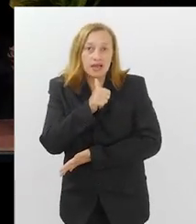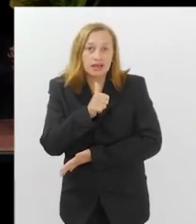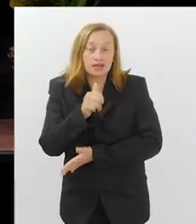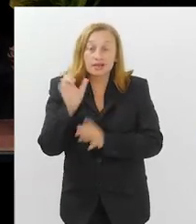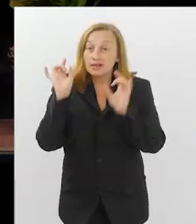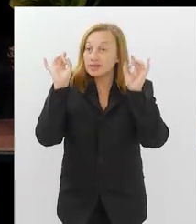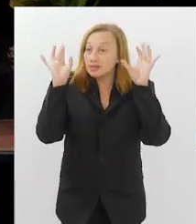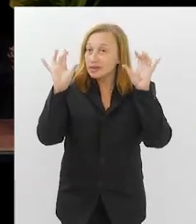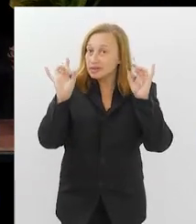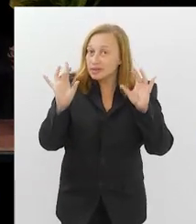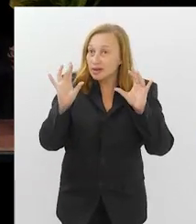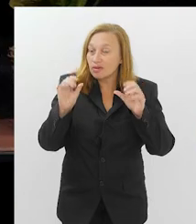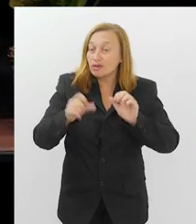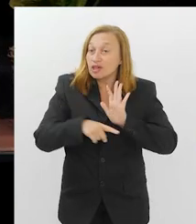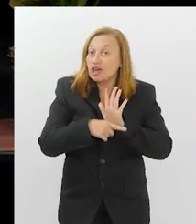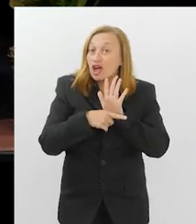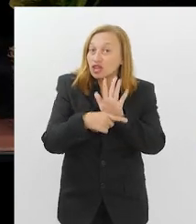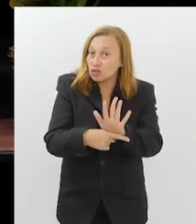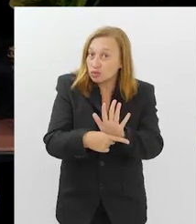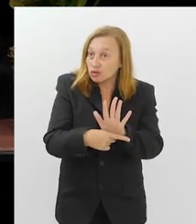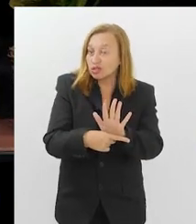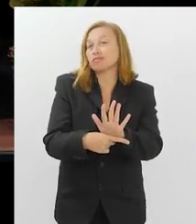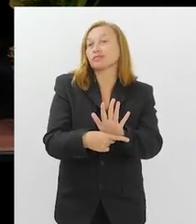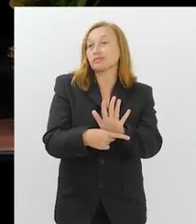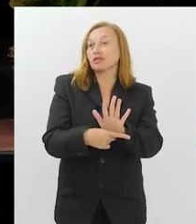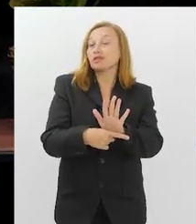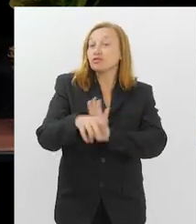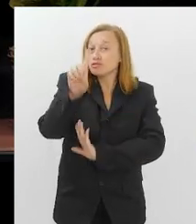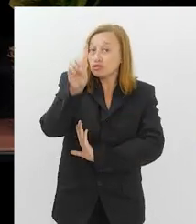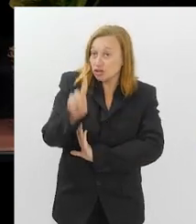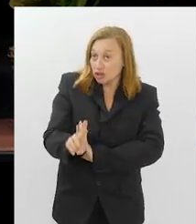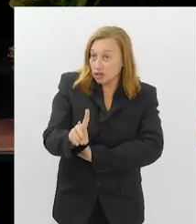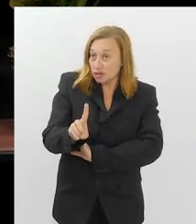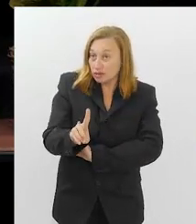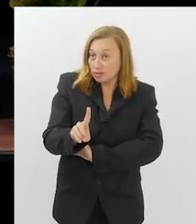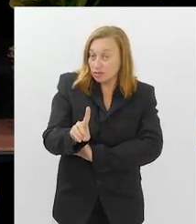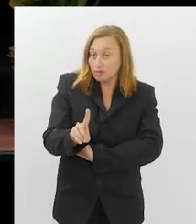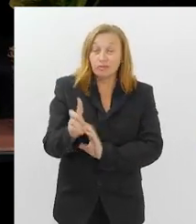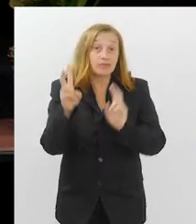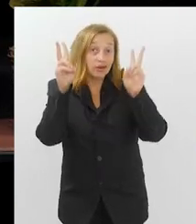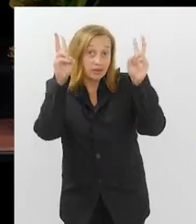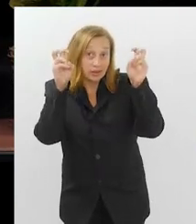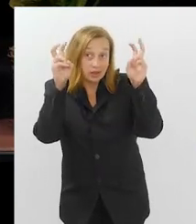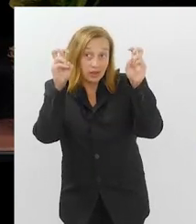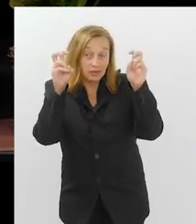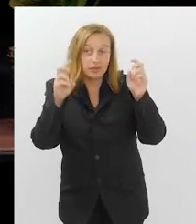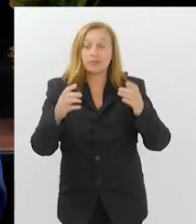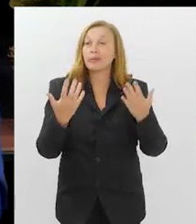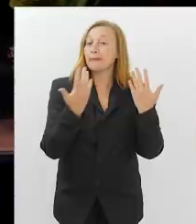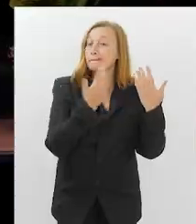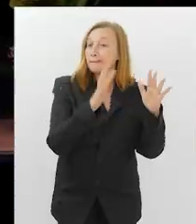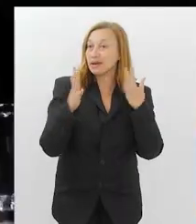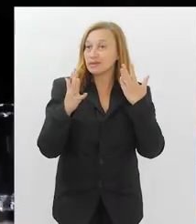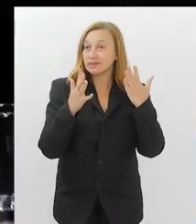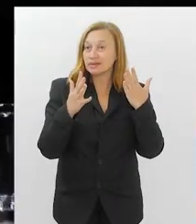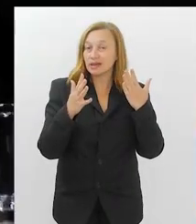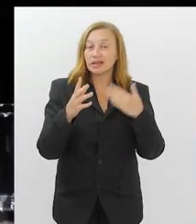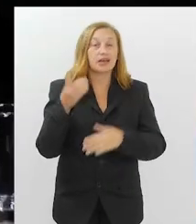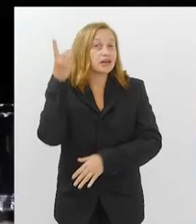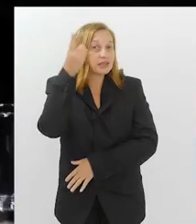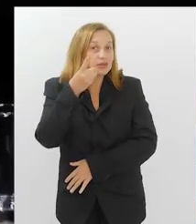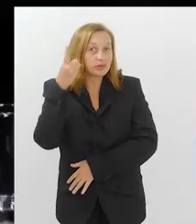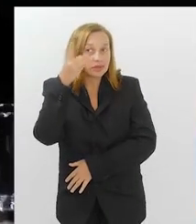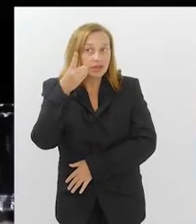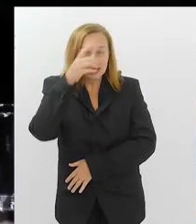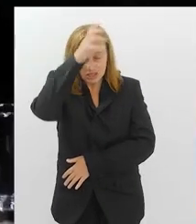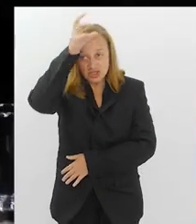especialistas e que contribuem muito na afirmação dos direitos para esse tema. Primeiro, saudar a nossa querida deputada